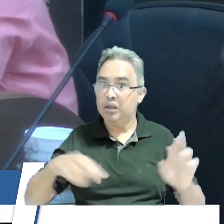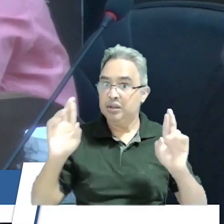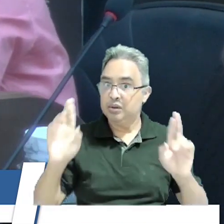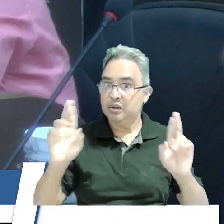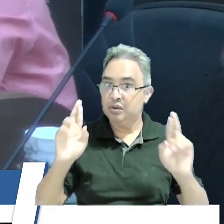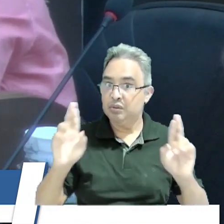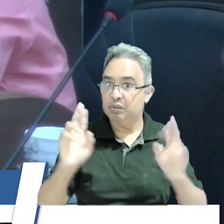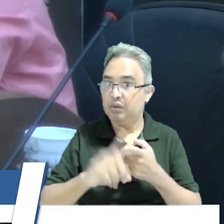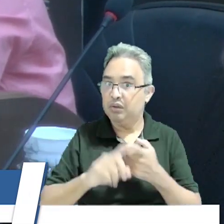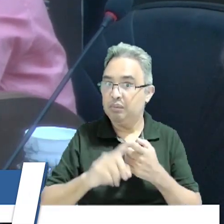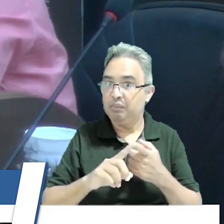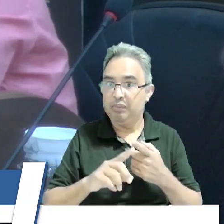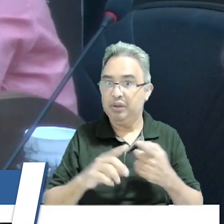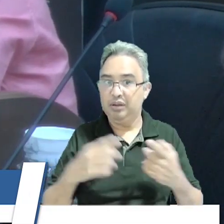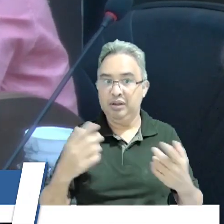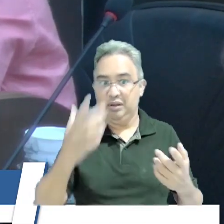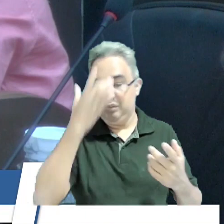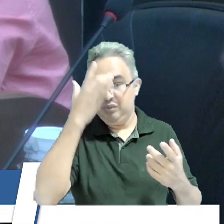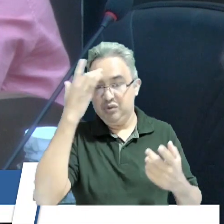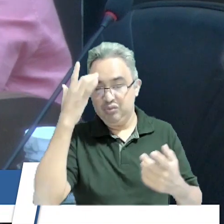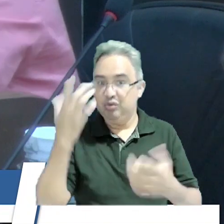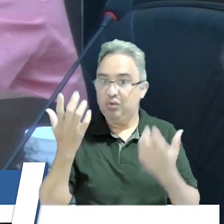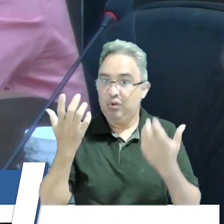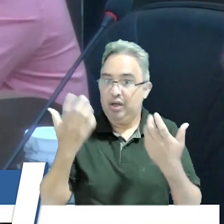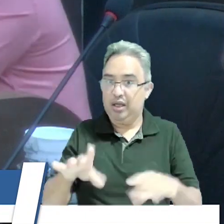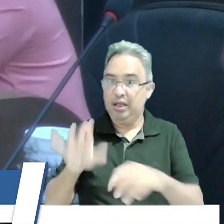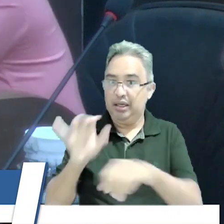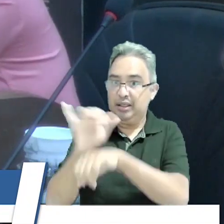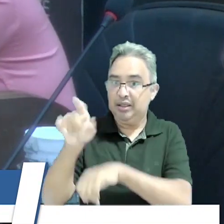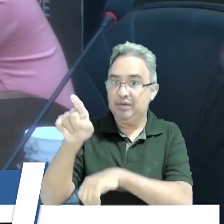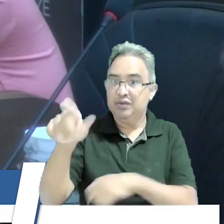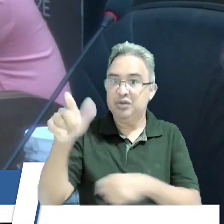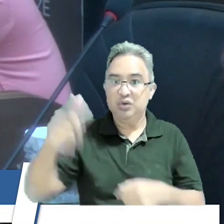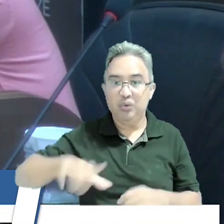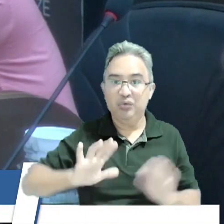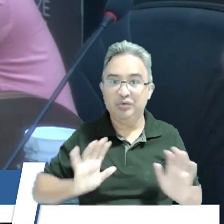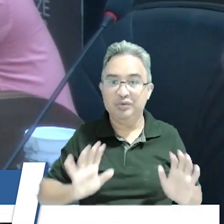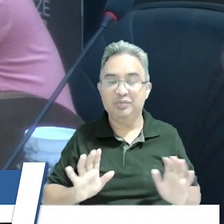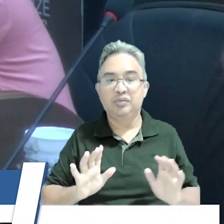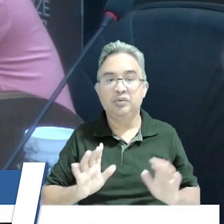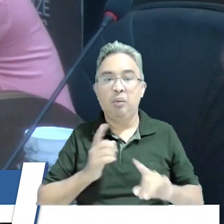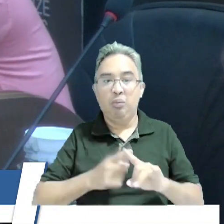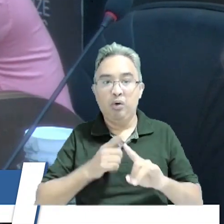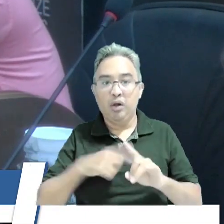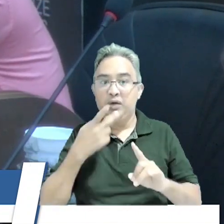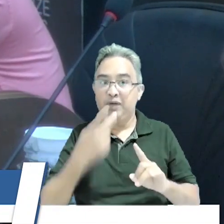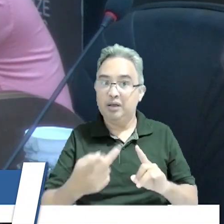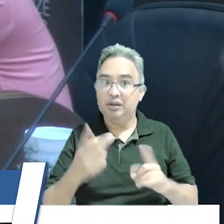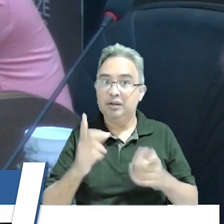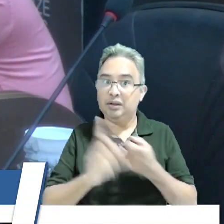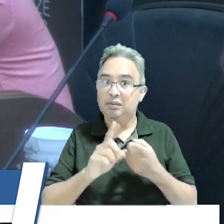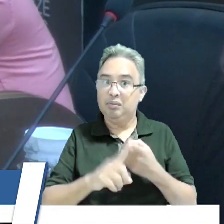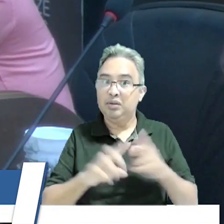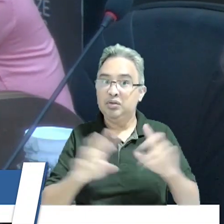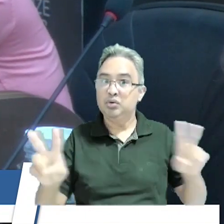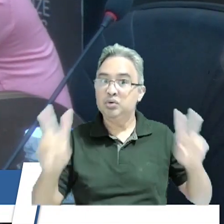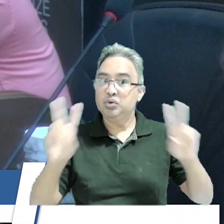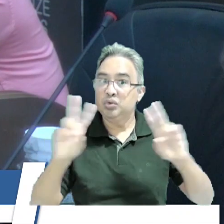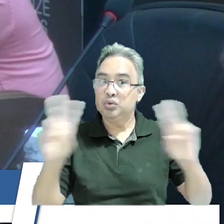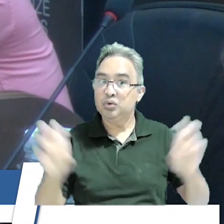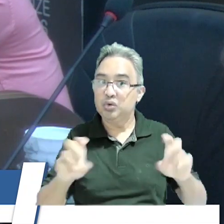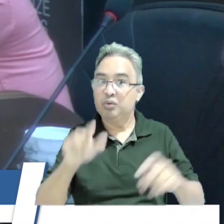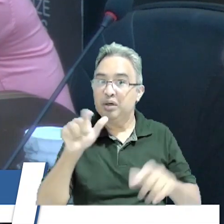de Vossa Excelência, que realmente seja feito. E nós falamos também, presidente, da questão da Geralda Rocha